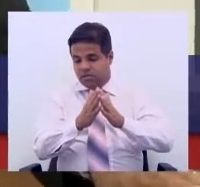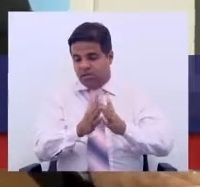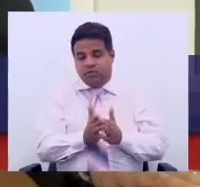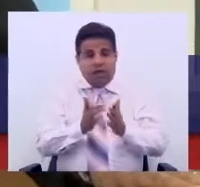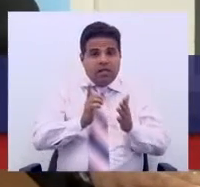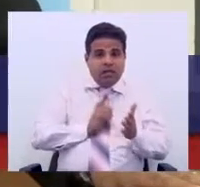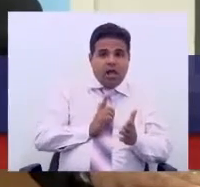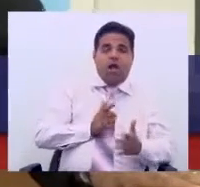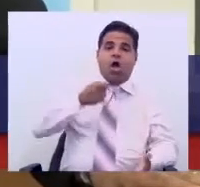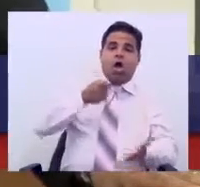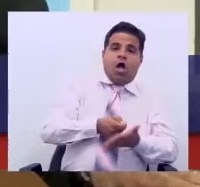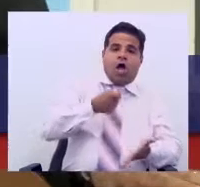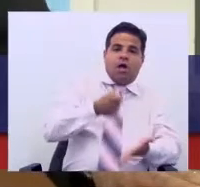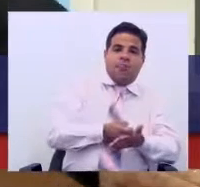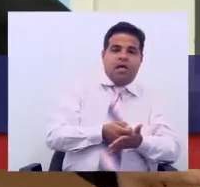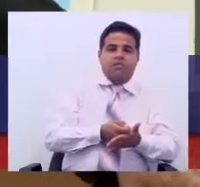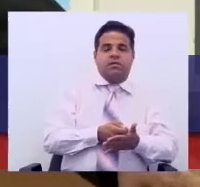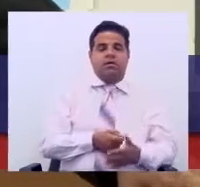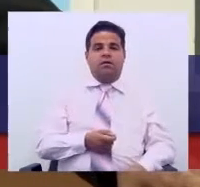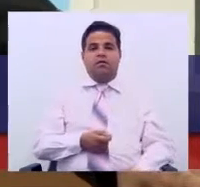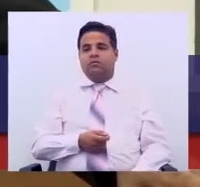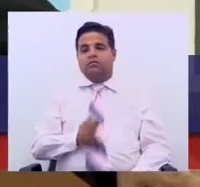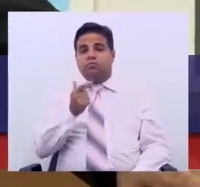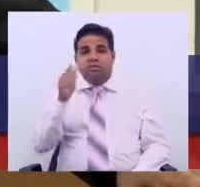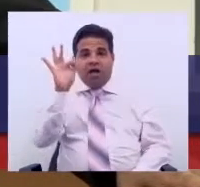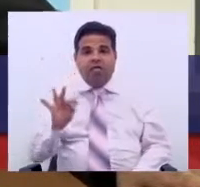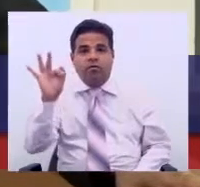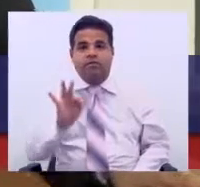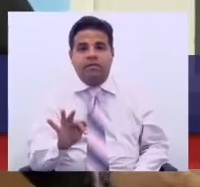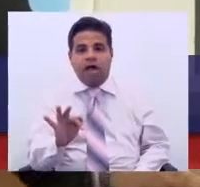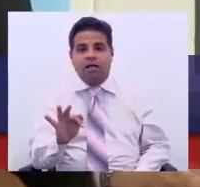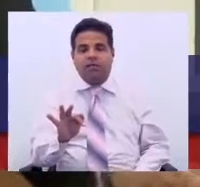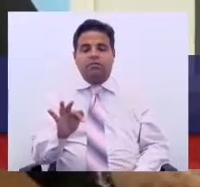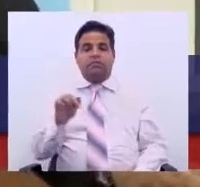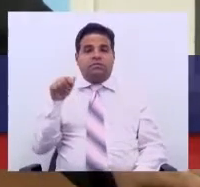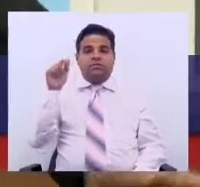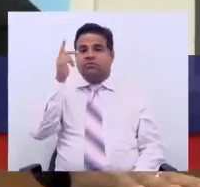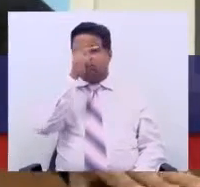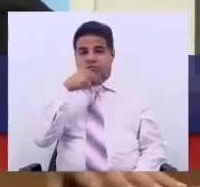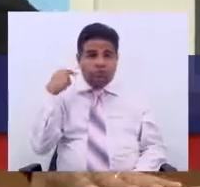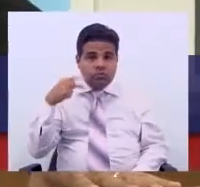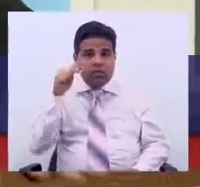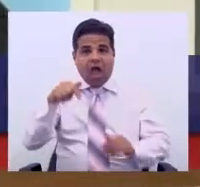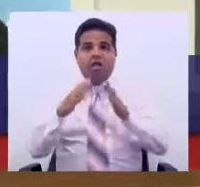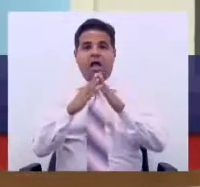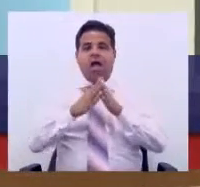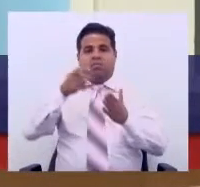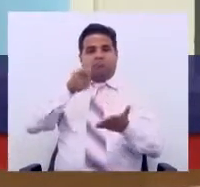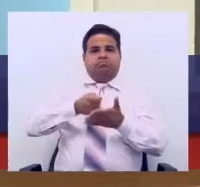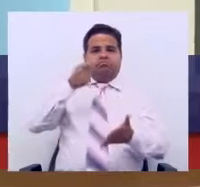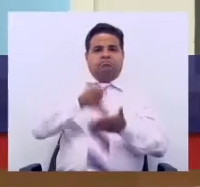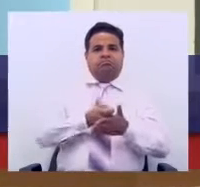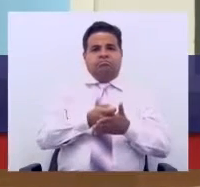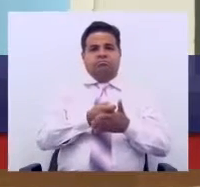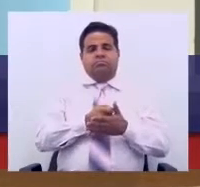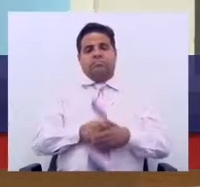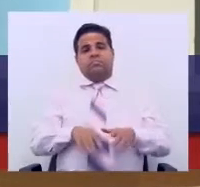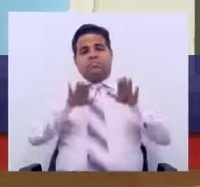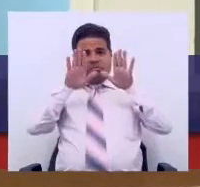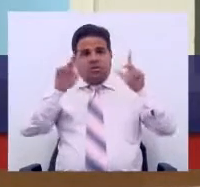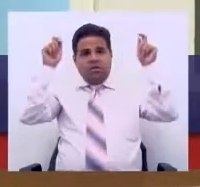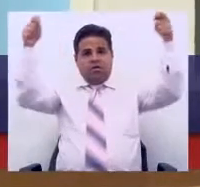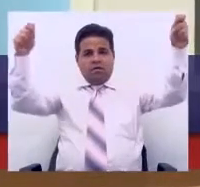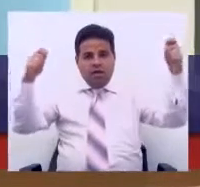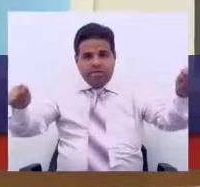tem a obrigação, não tem a faculdade, os vereadores dessa casa têm a obrigação de fixar